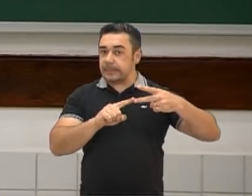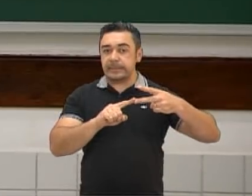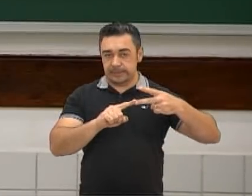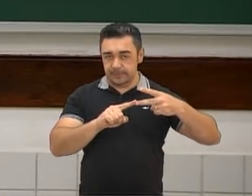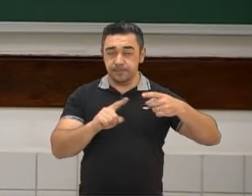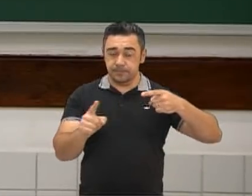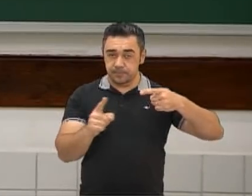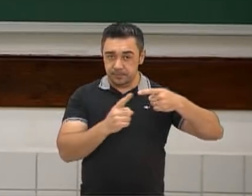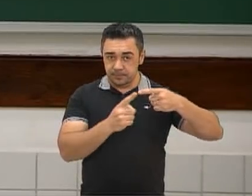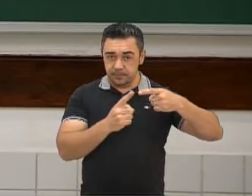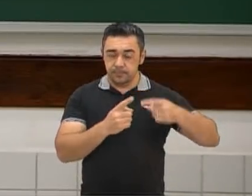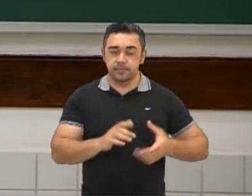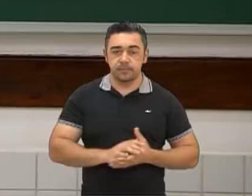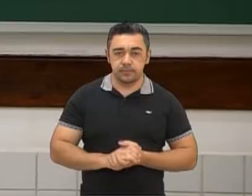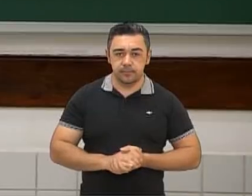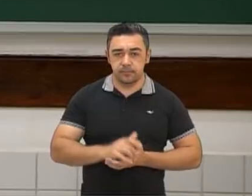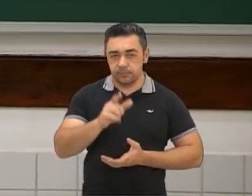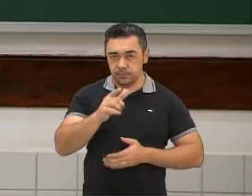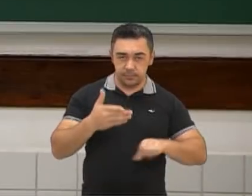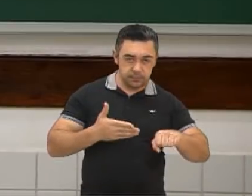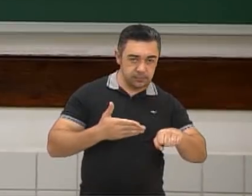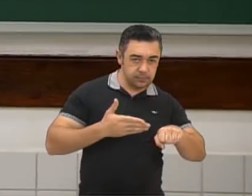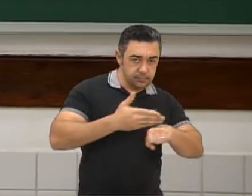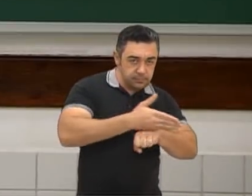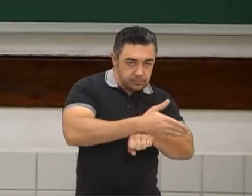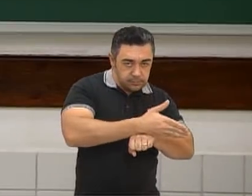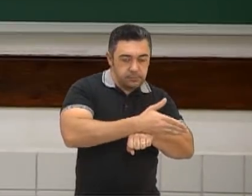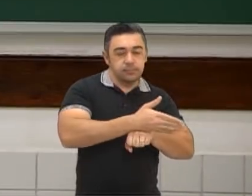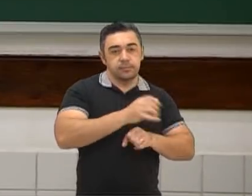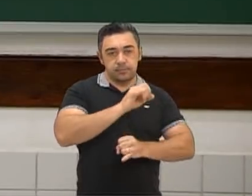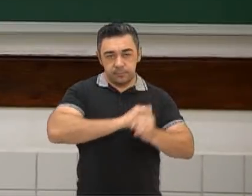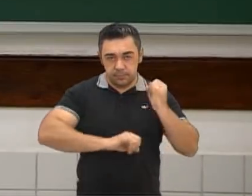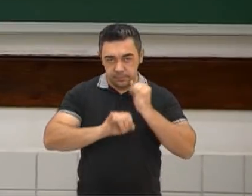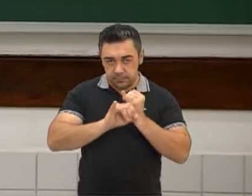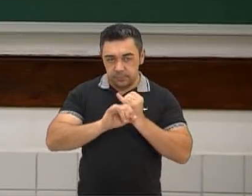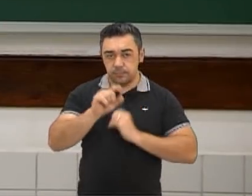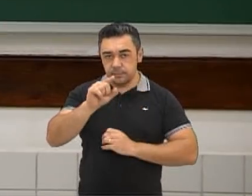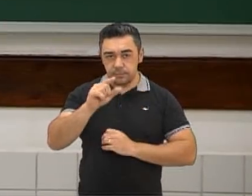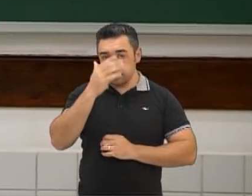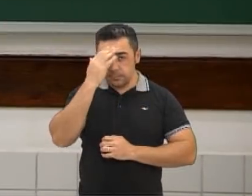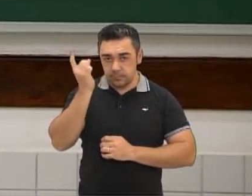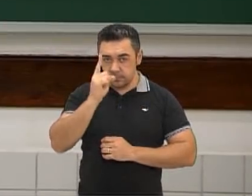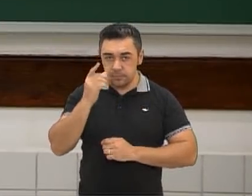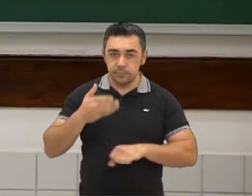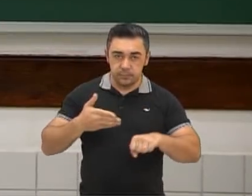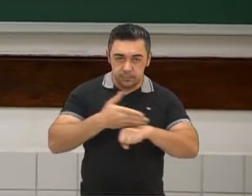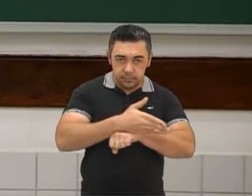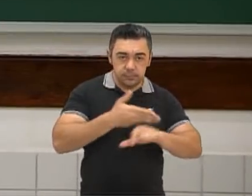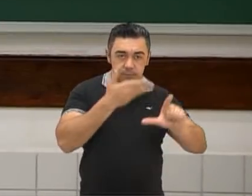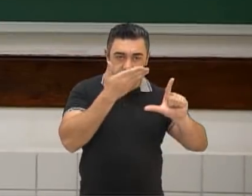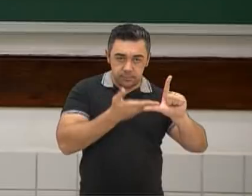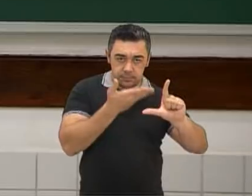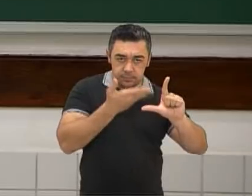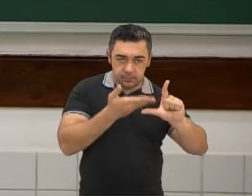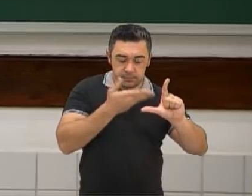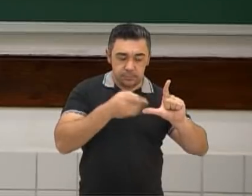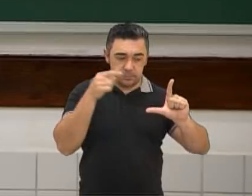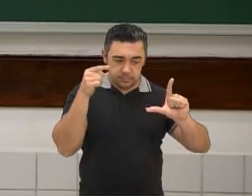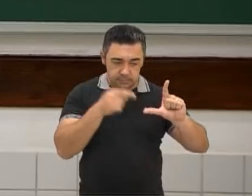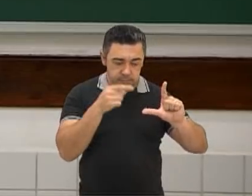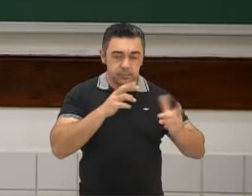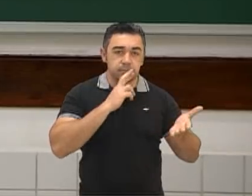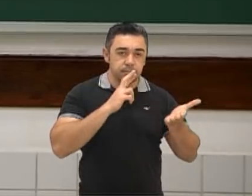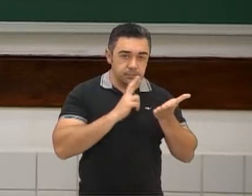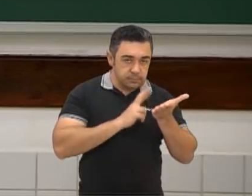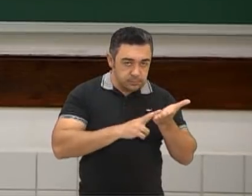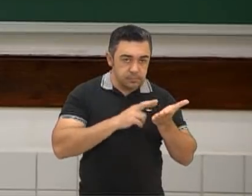se você tem acesso à internet, não esqueça de responder, fazer a atividade lá